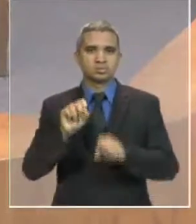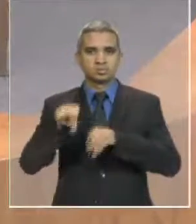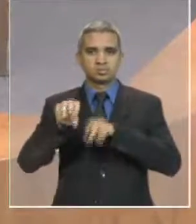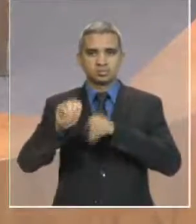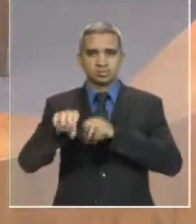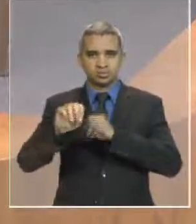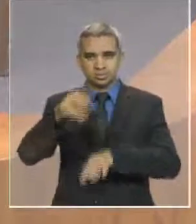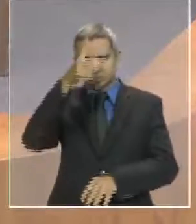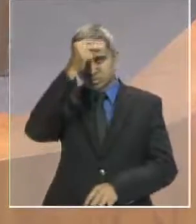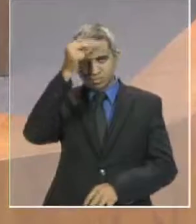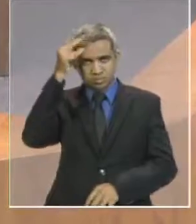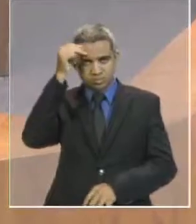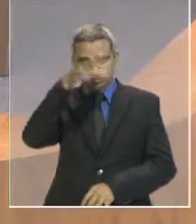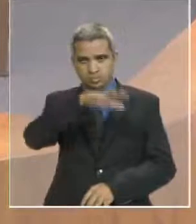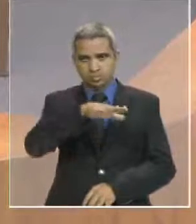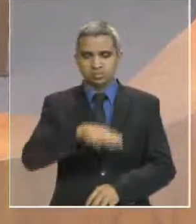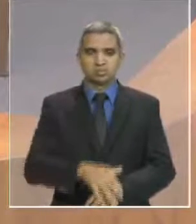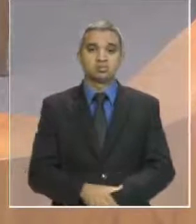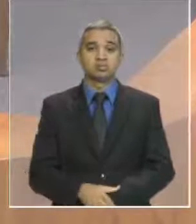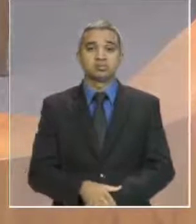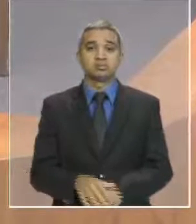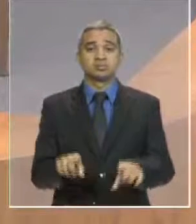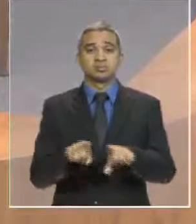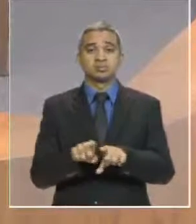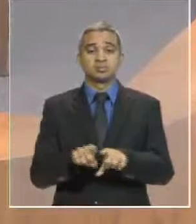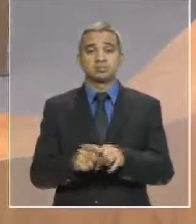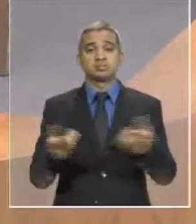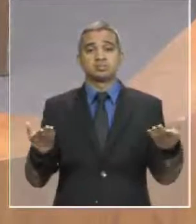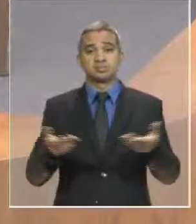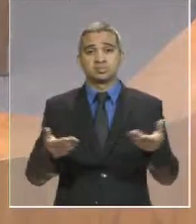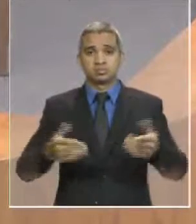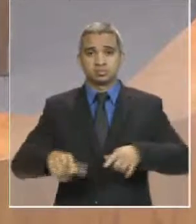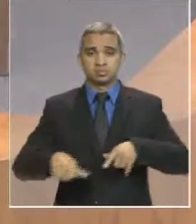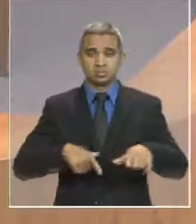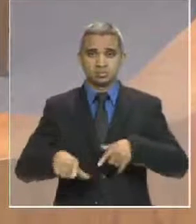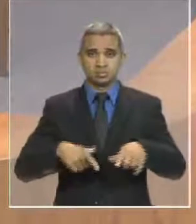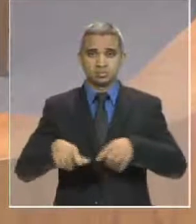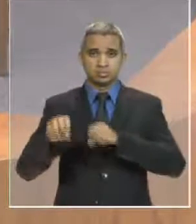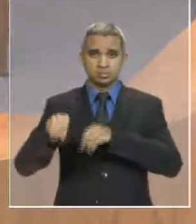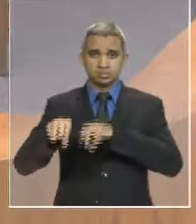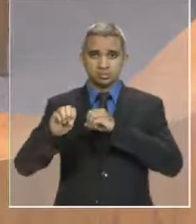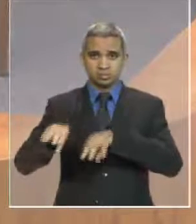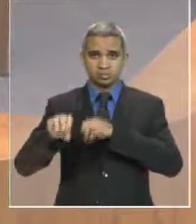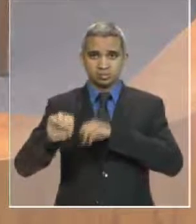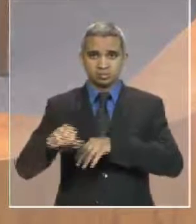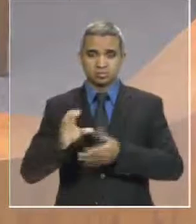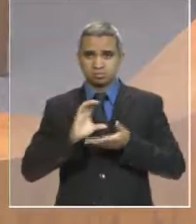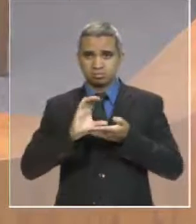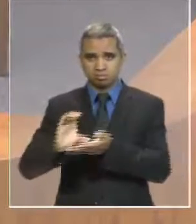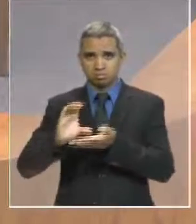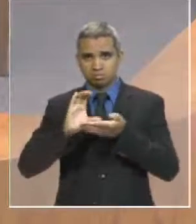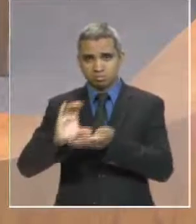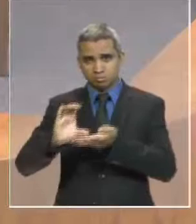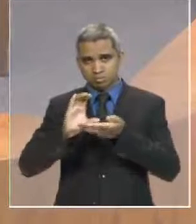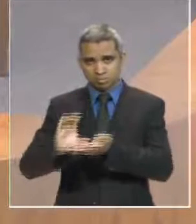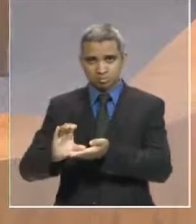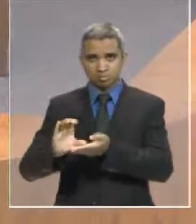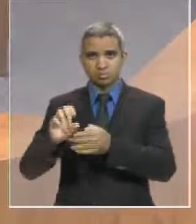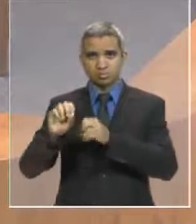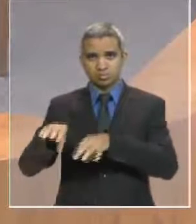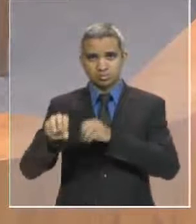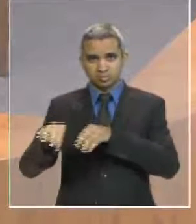E trabalhar hoje para a educação, no investimento das